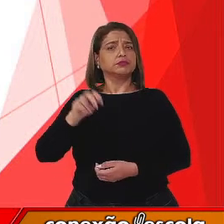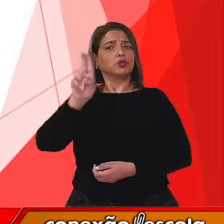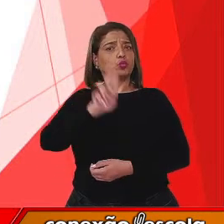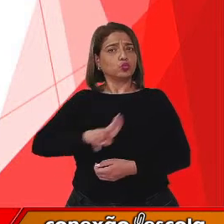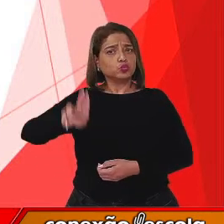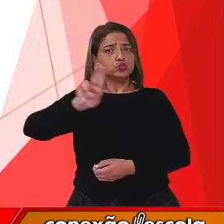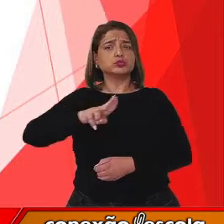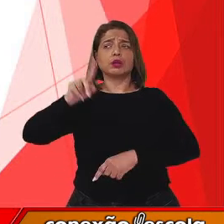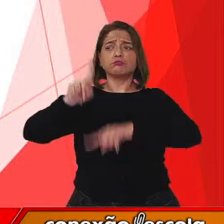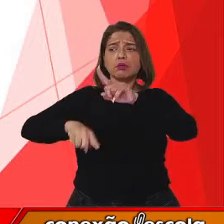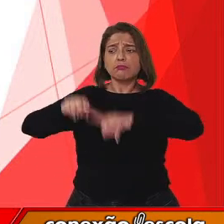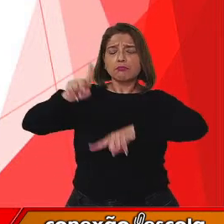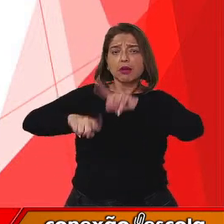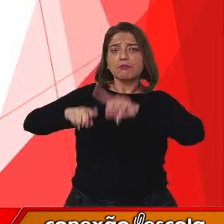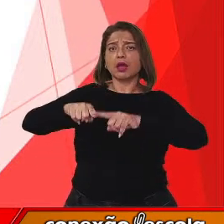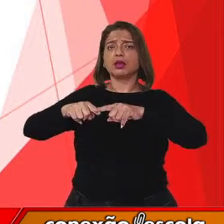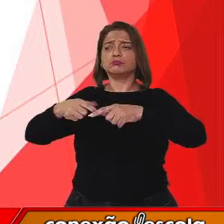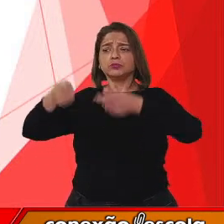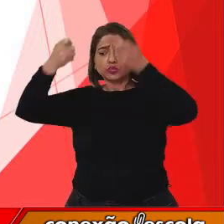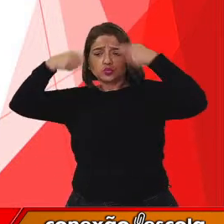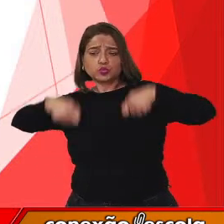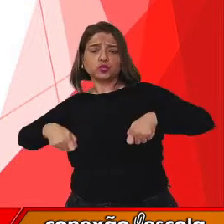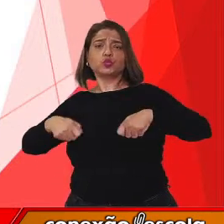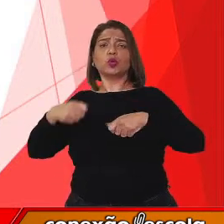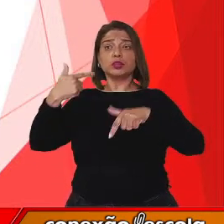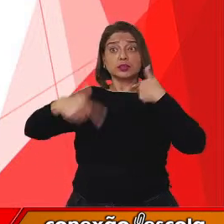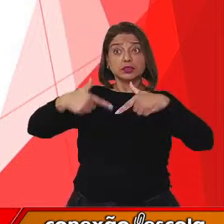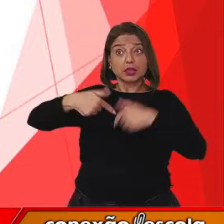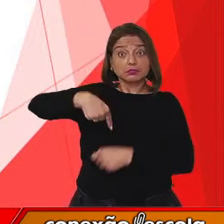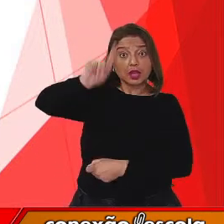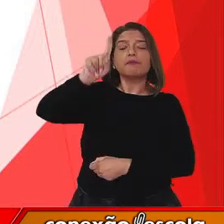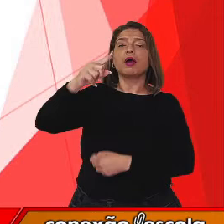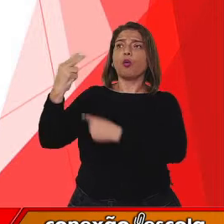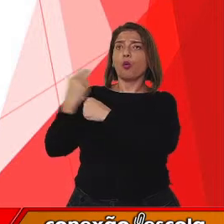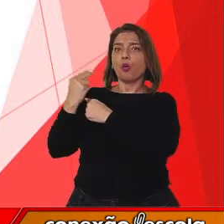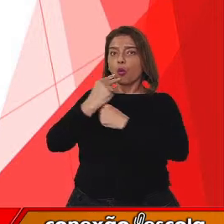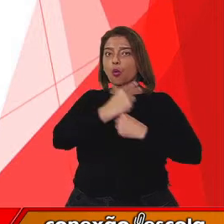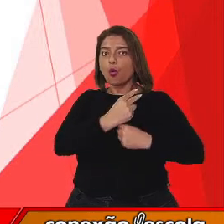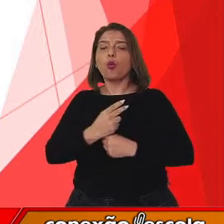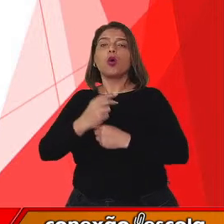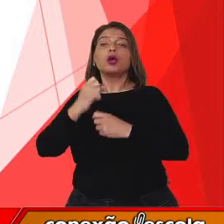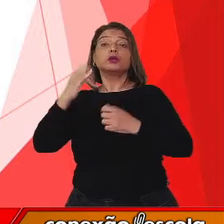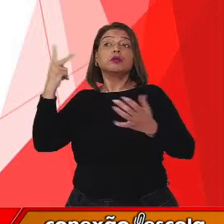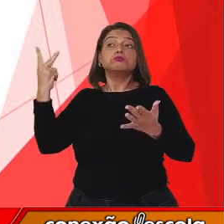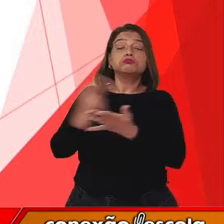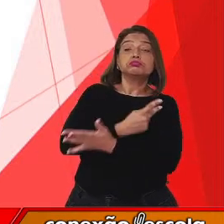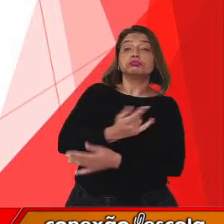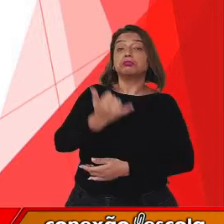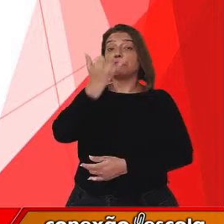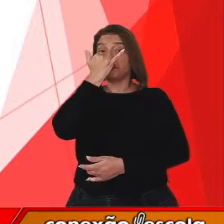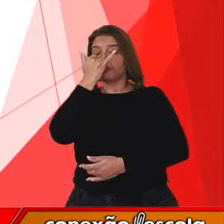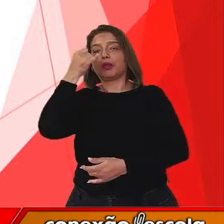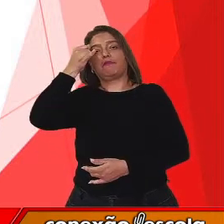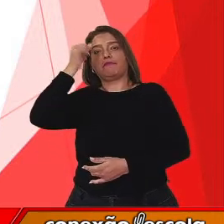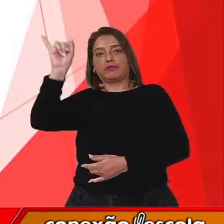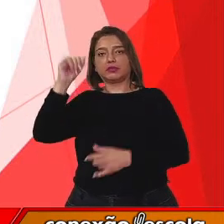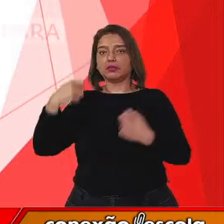usar equipamentos de segurança, né? Sempre para proteger o nosso corpo de lesões,